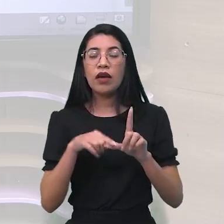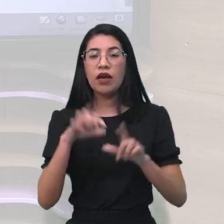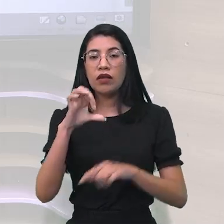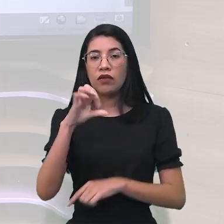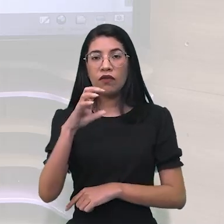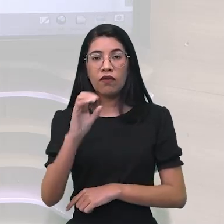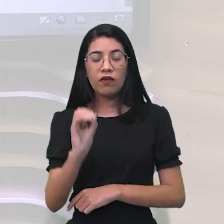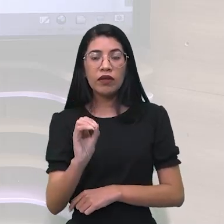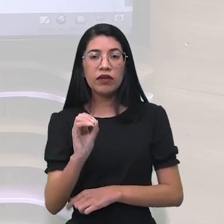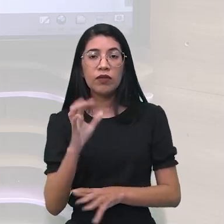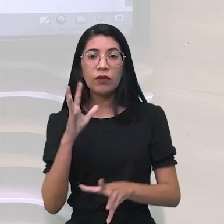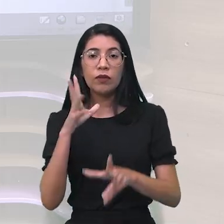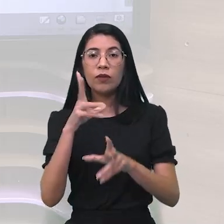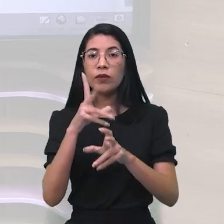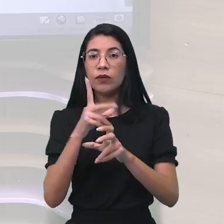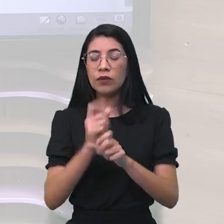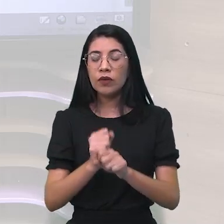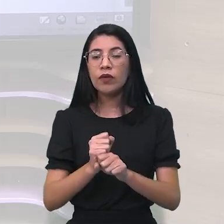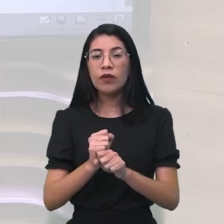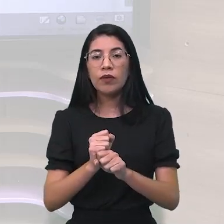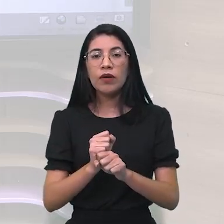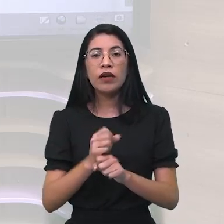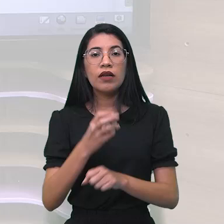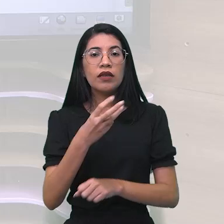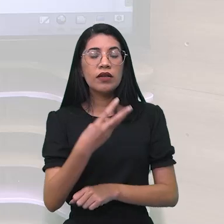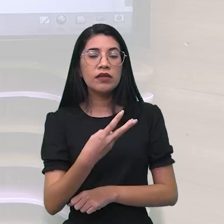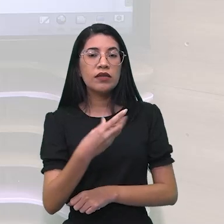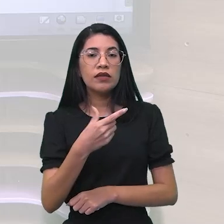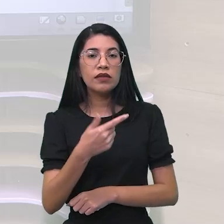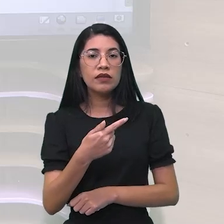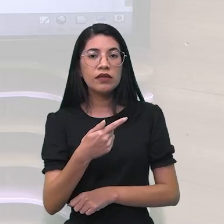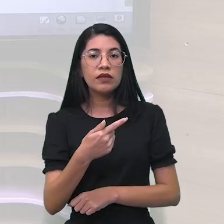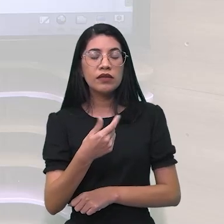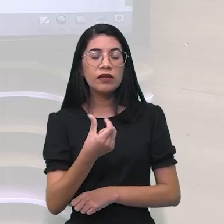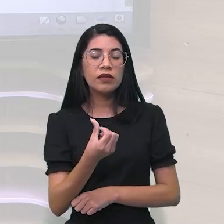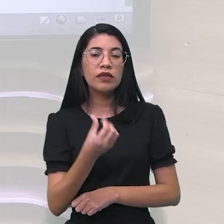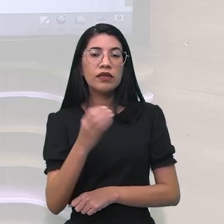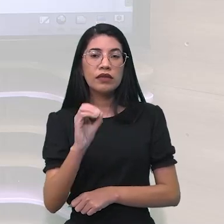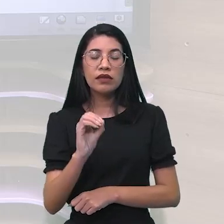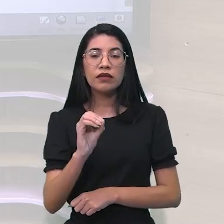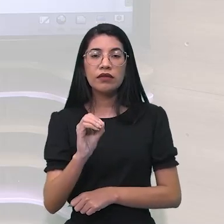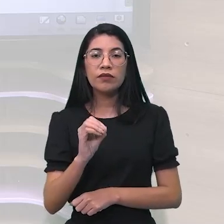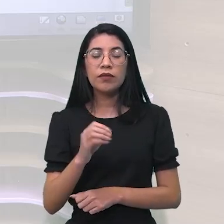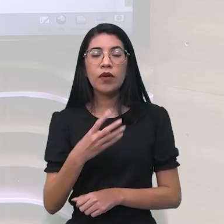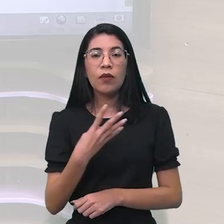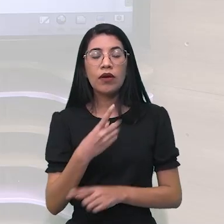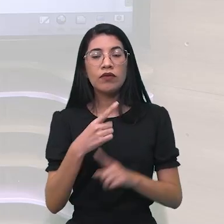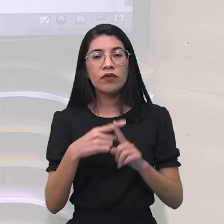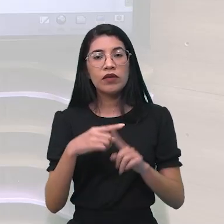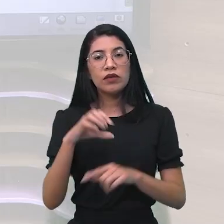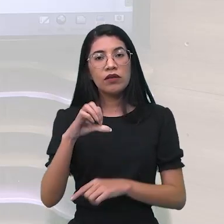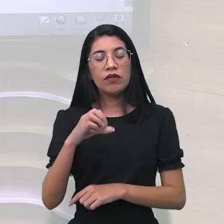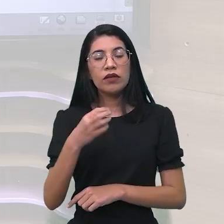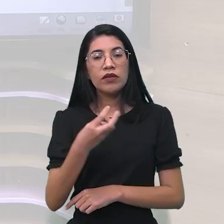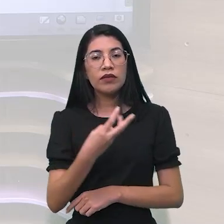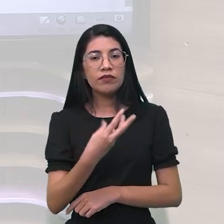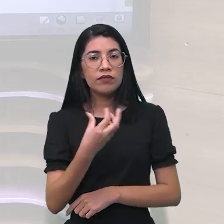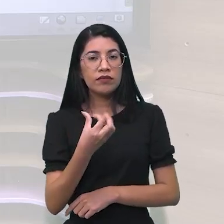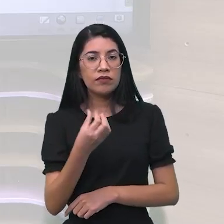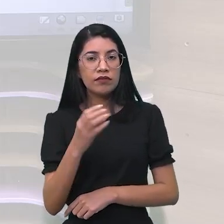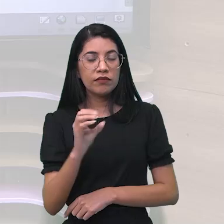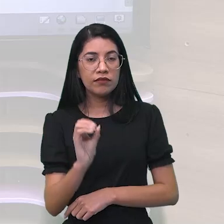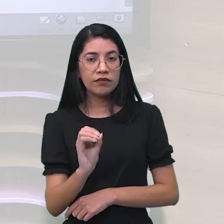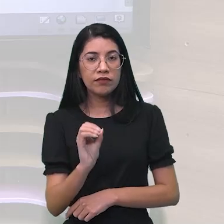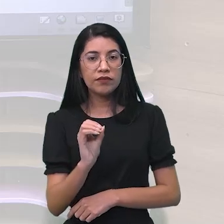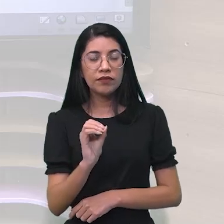graus, então o total aí são de 360 graus, né? 4 vezes 9, 36, 360,